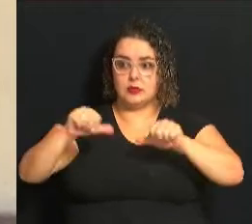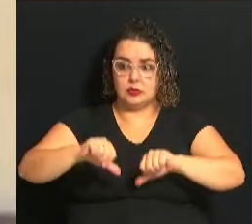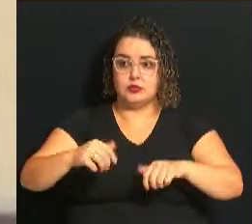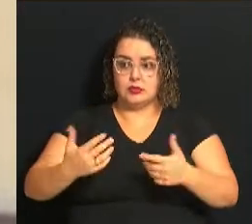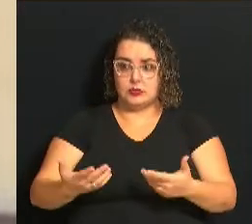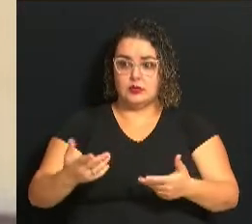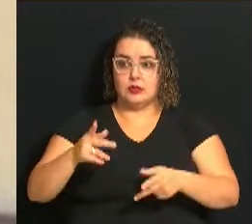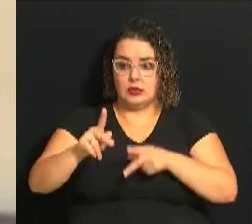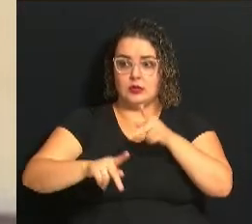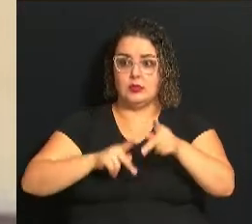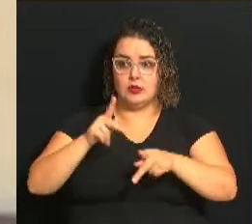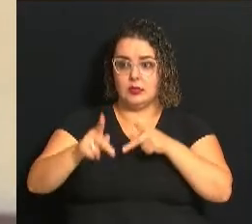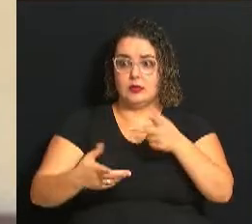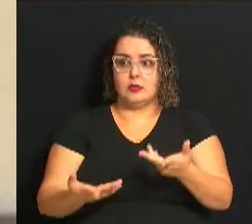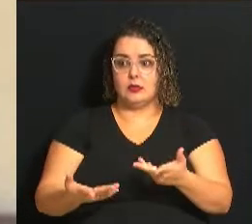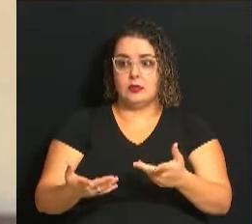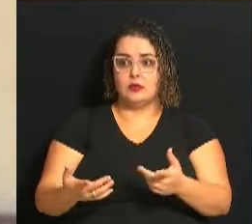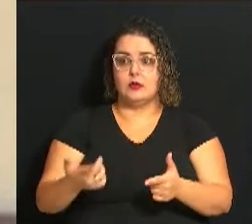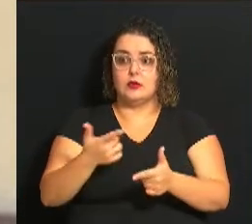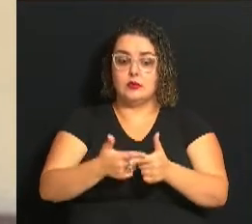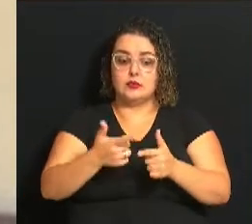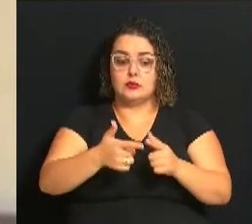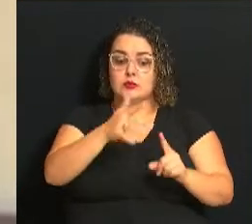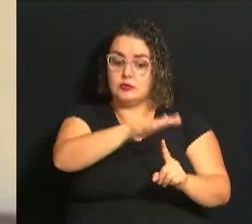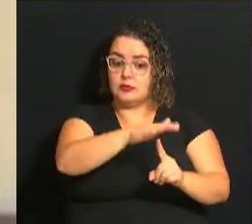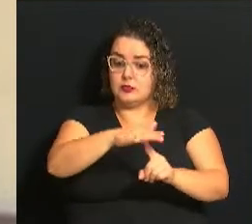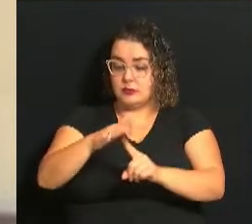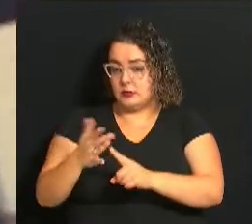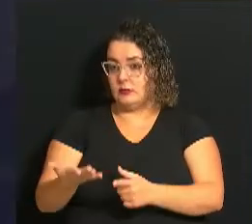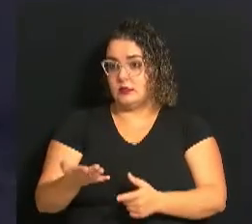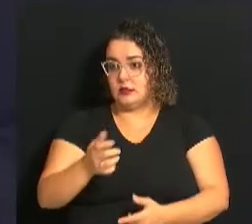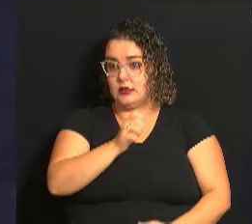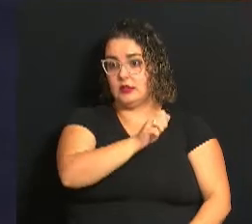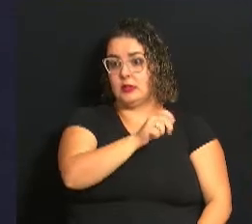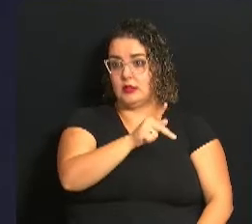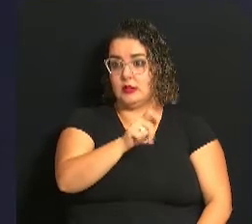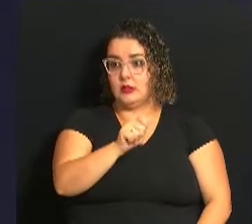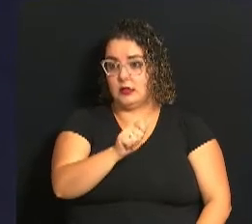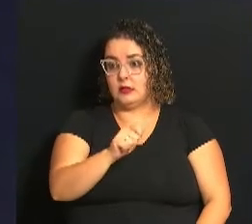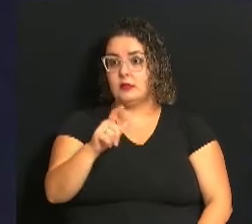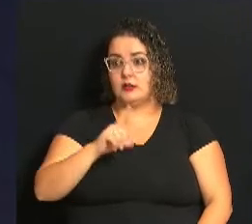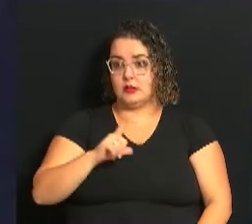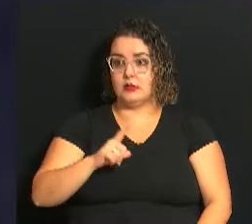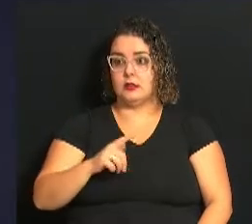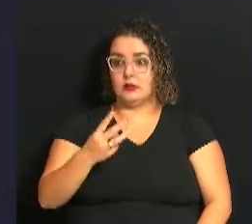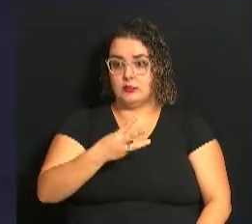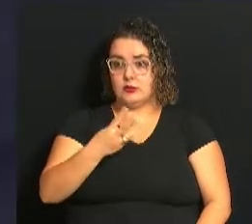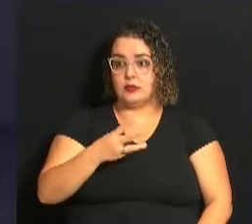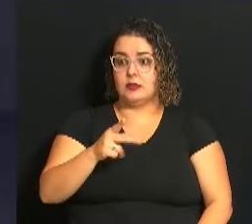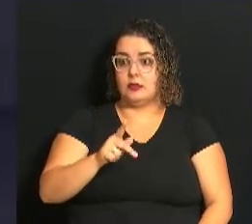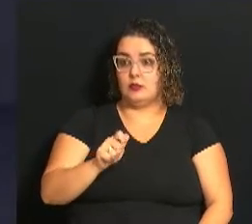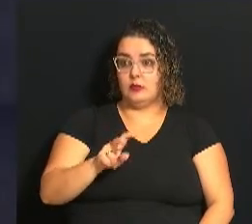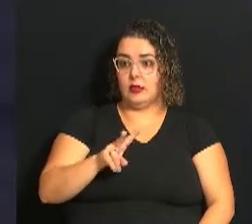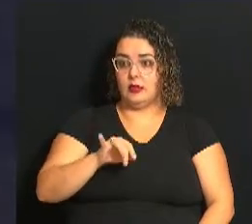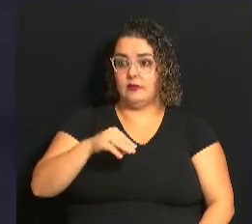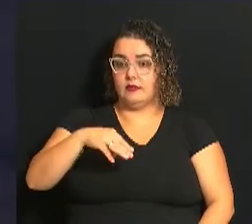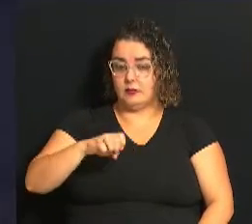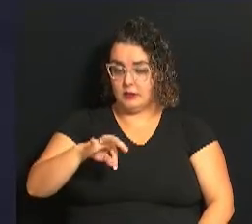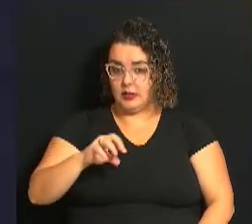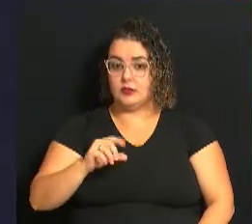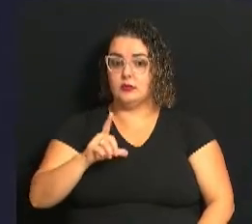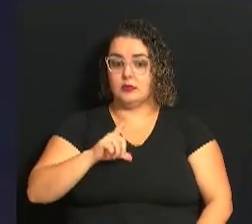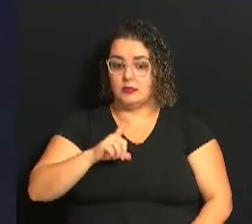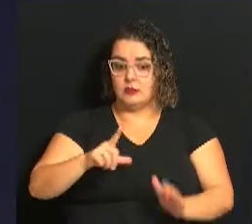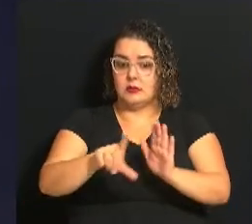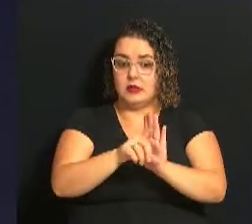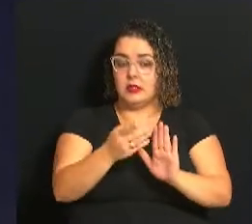prejudicando também as questões ambientais da APA, né? E entre elas houve a questão do terceiro pavimento. Existia uma legislação até anterior à lei da APA